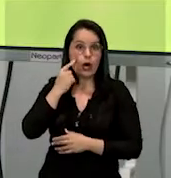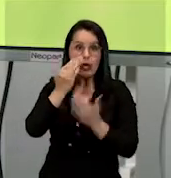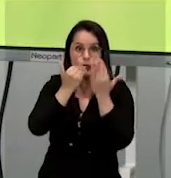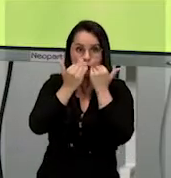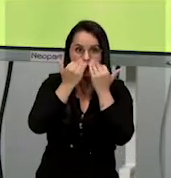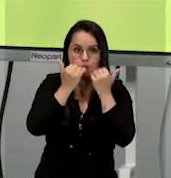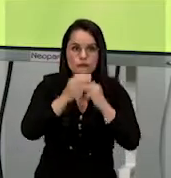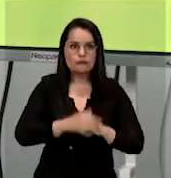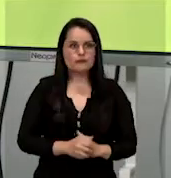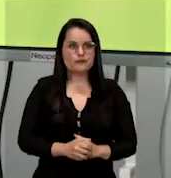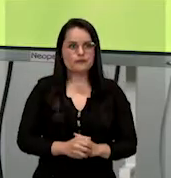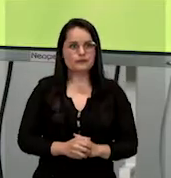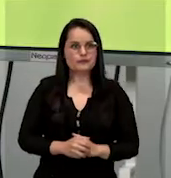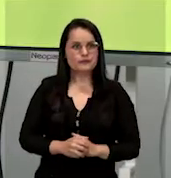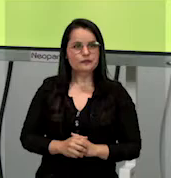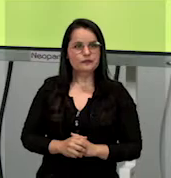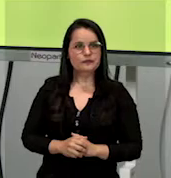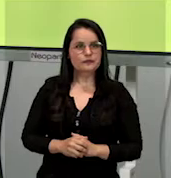Centro-Oeste.